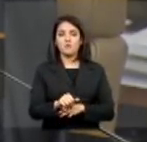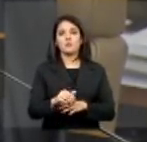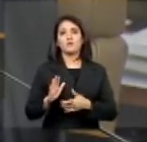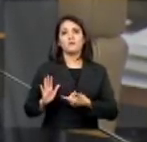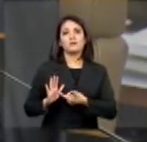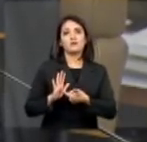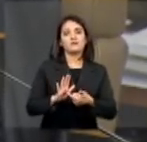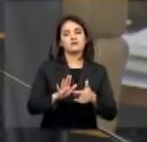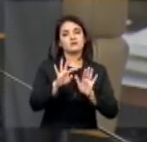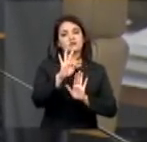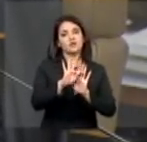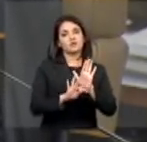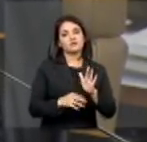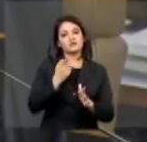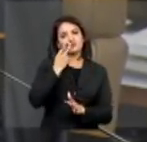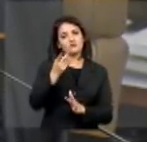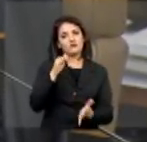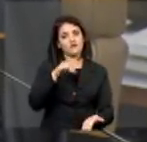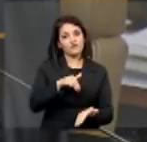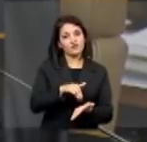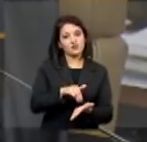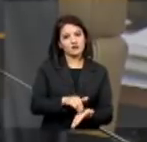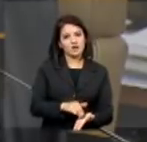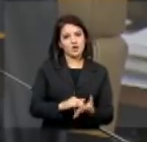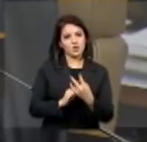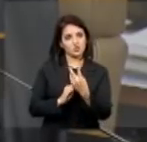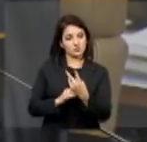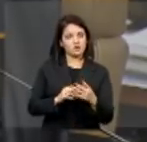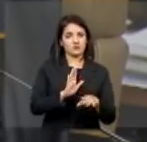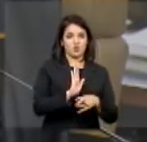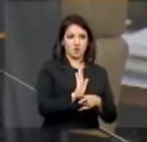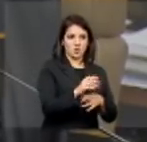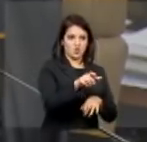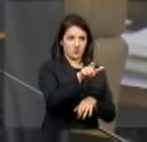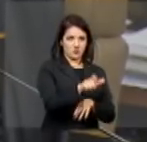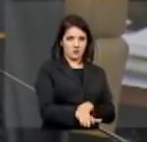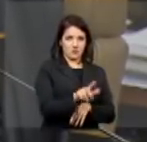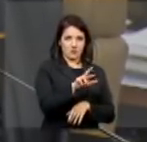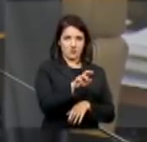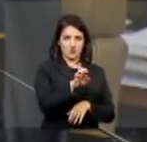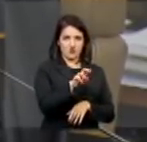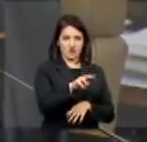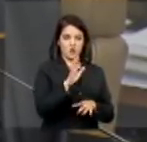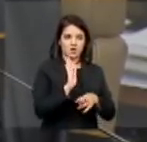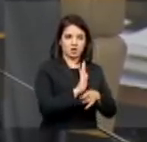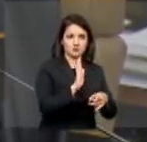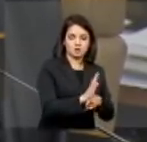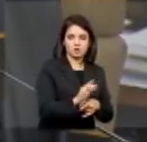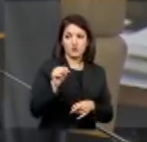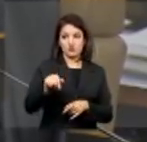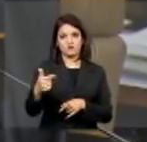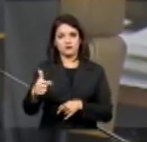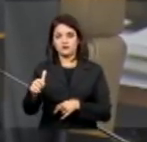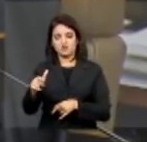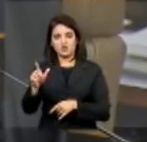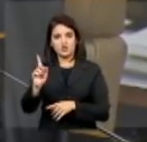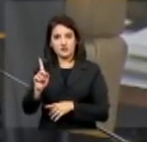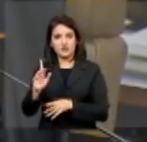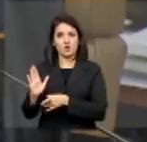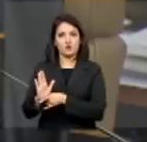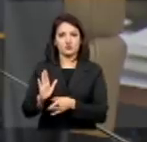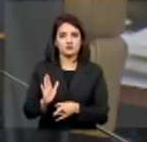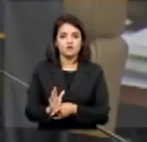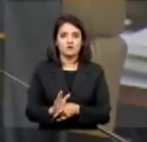defesas de réus colaboradores e as defesas de réus não colaboradores vulneram os princípios da ampla